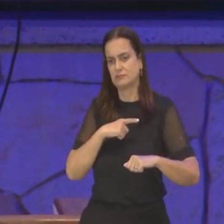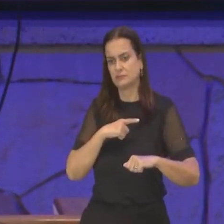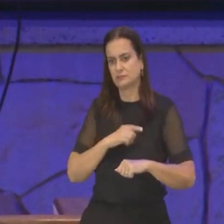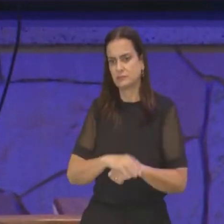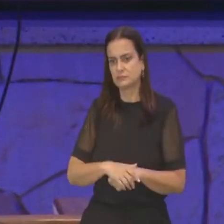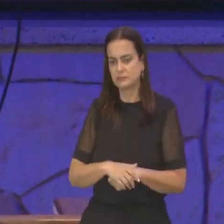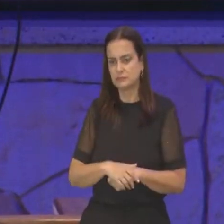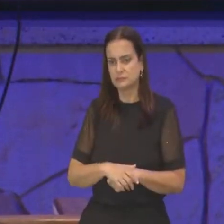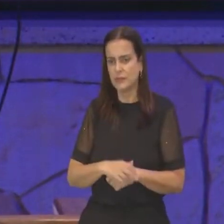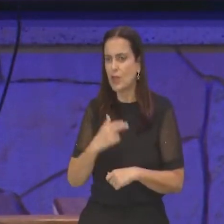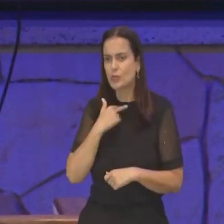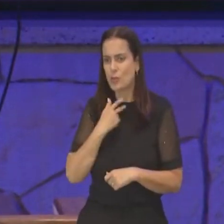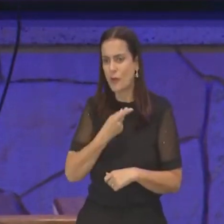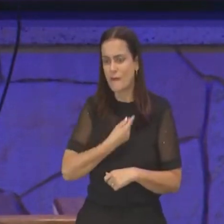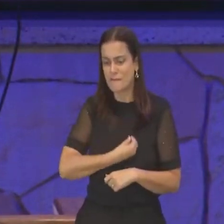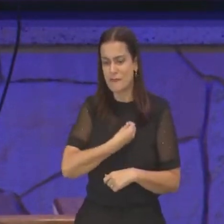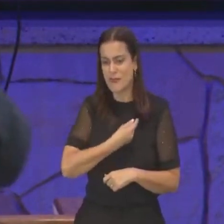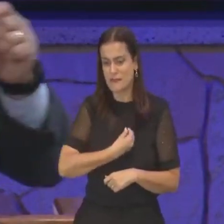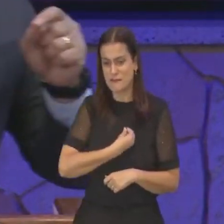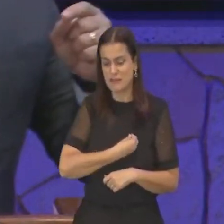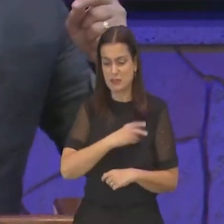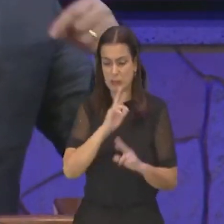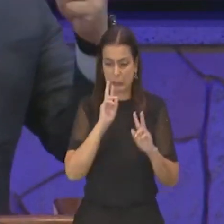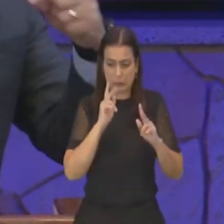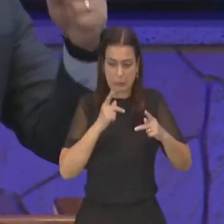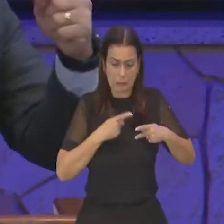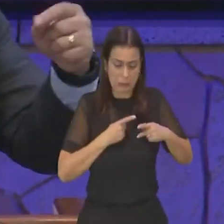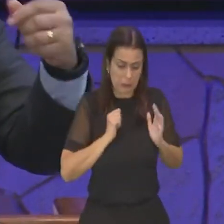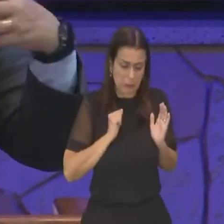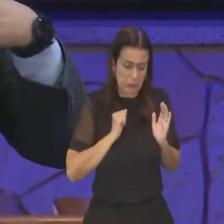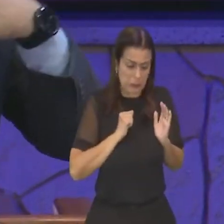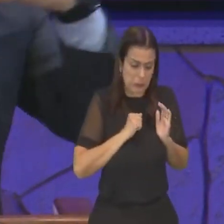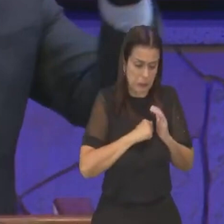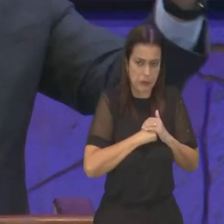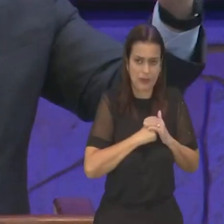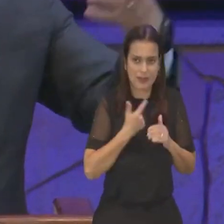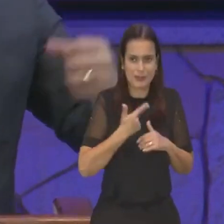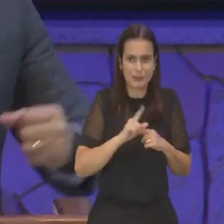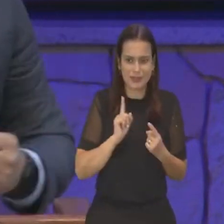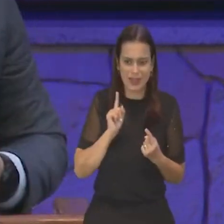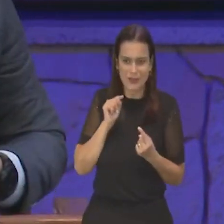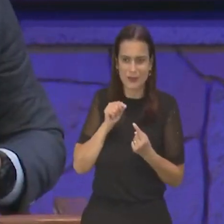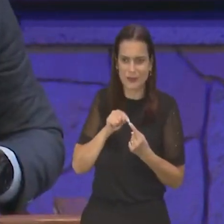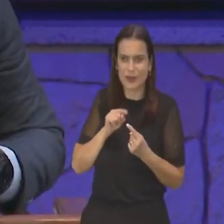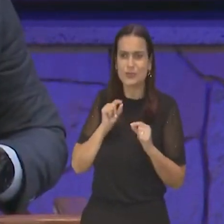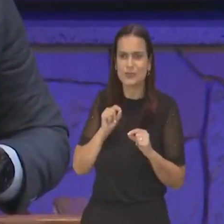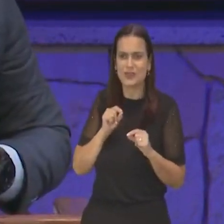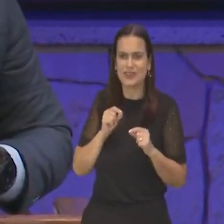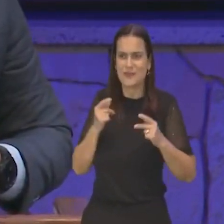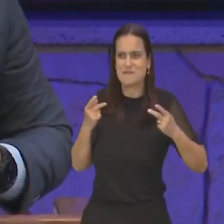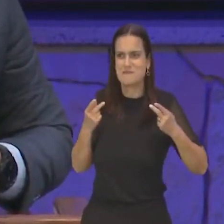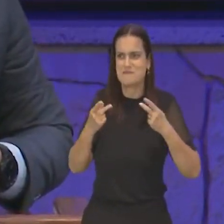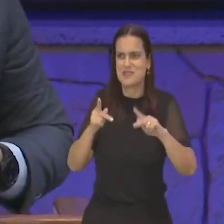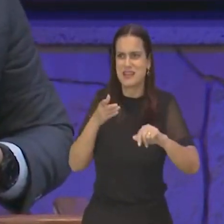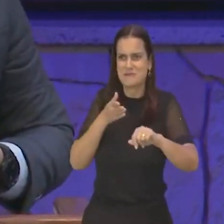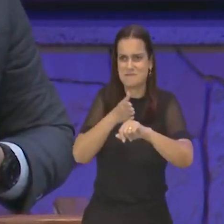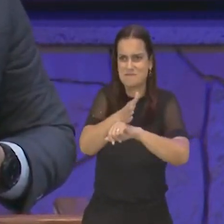Não podemos viver a nossa vida se nós não tivermos a intencionalidade de repartir.